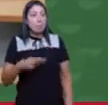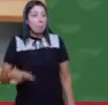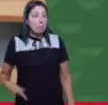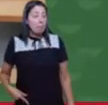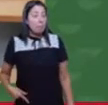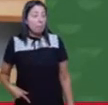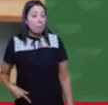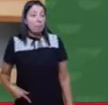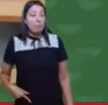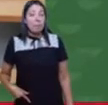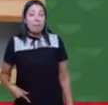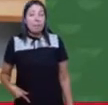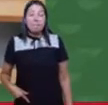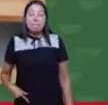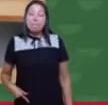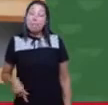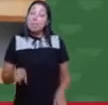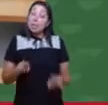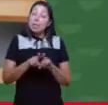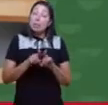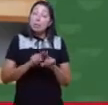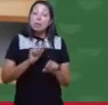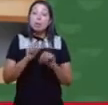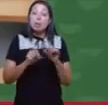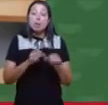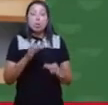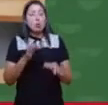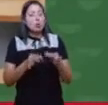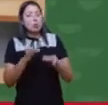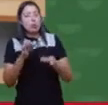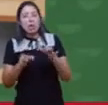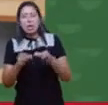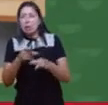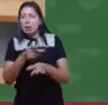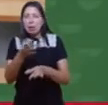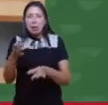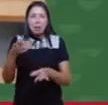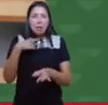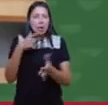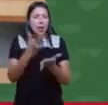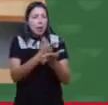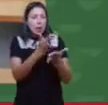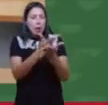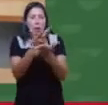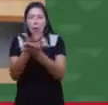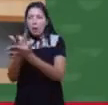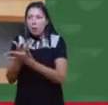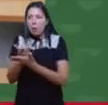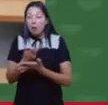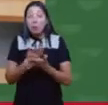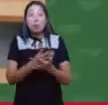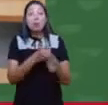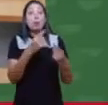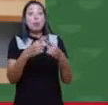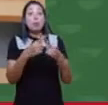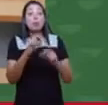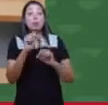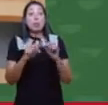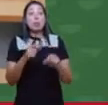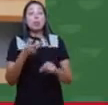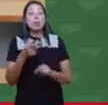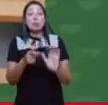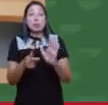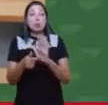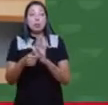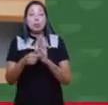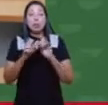presidente e, ao mesmo tempo, julgando suspeitas de fraude. Esse foi um dos motivos, e eu quero aqui